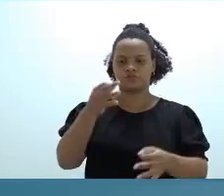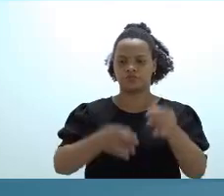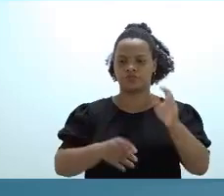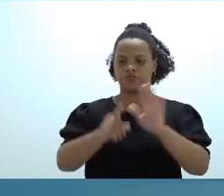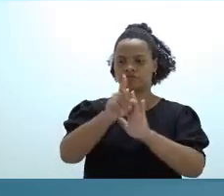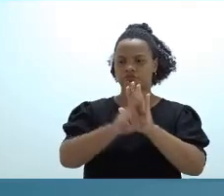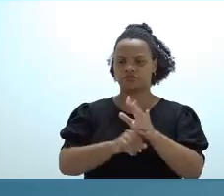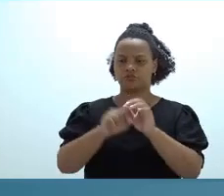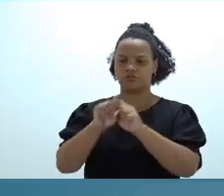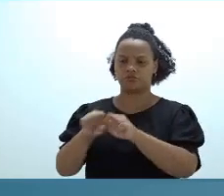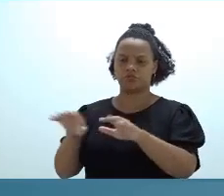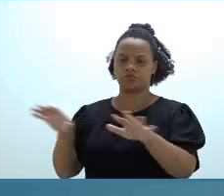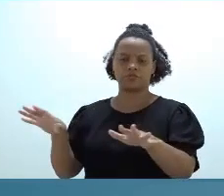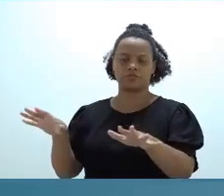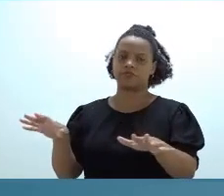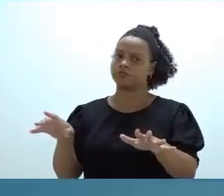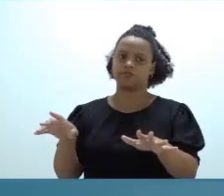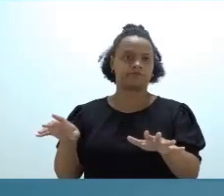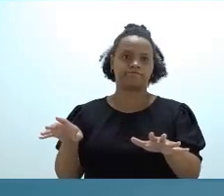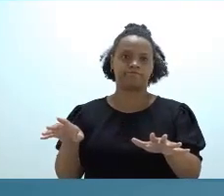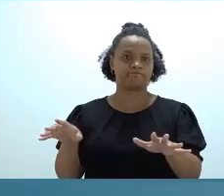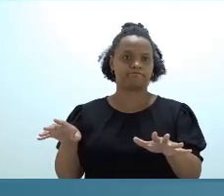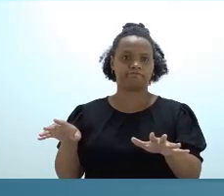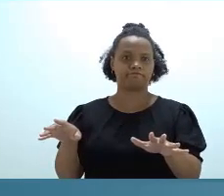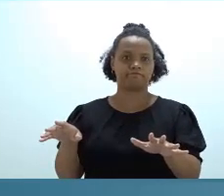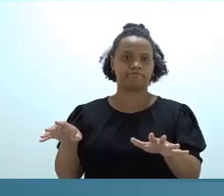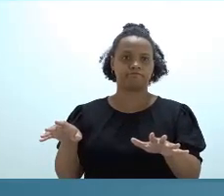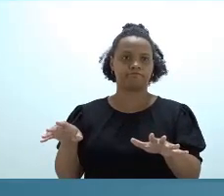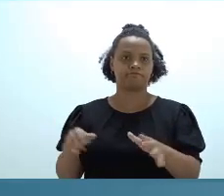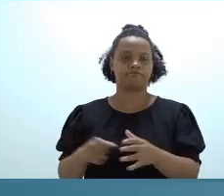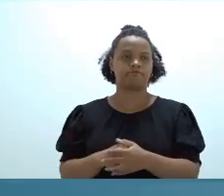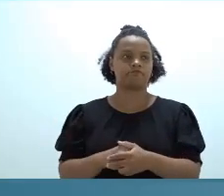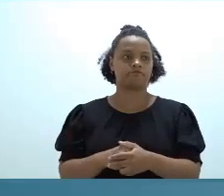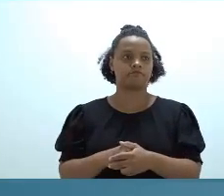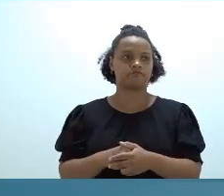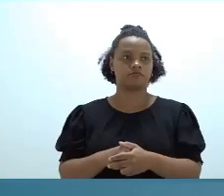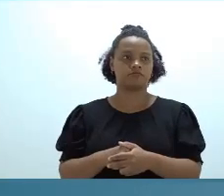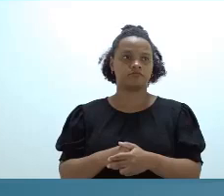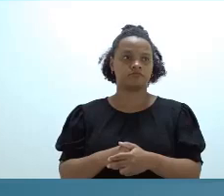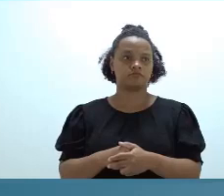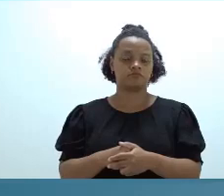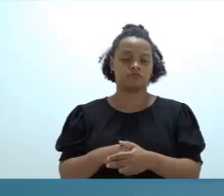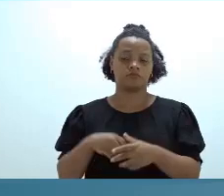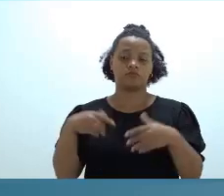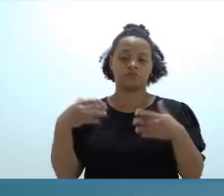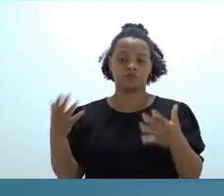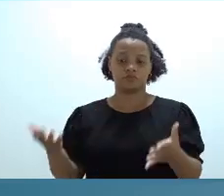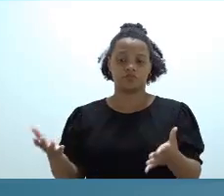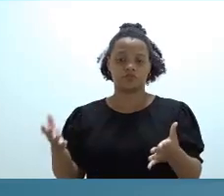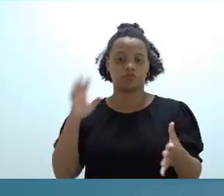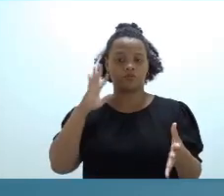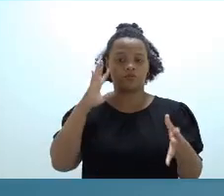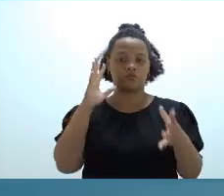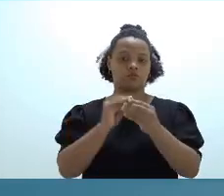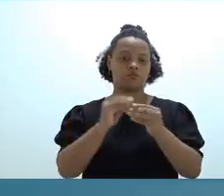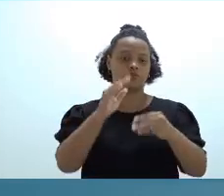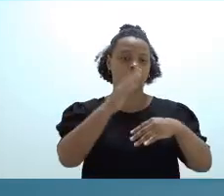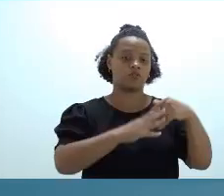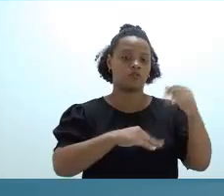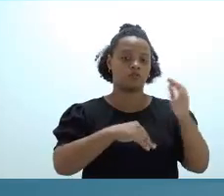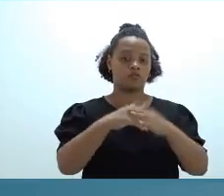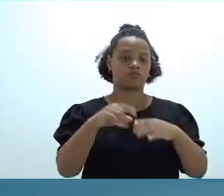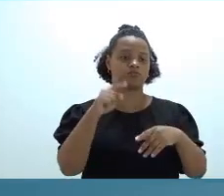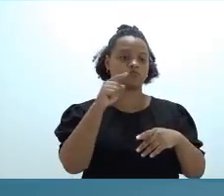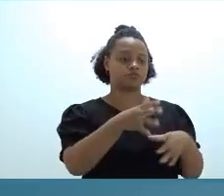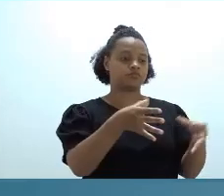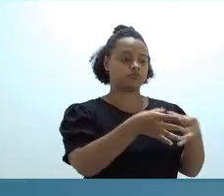público capaz de atrair a competência da seção de direito público. Deste modo, concluiu que a competência para relatoria e